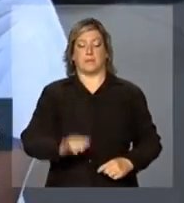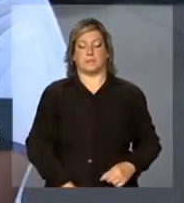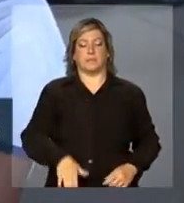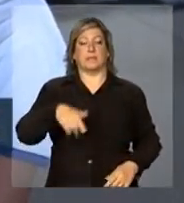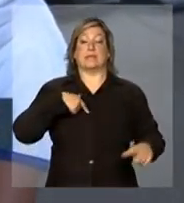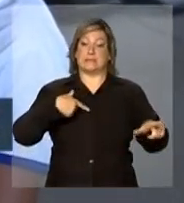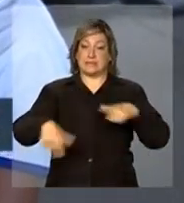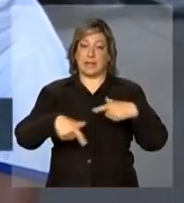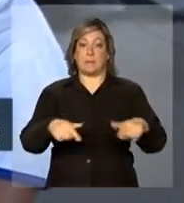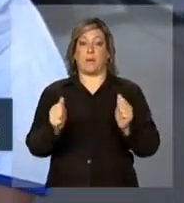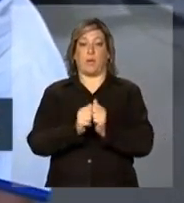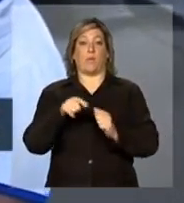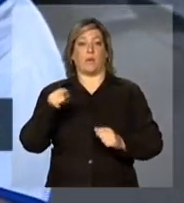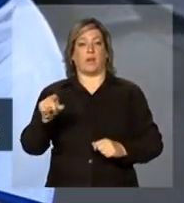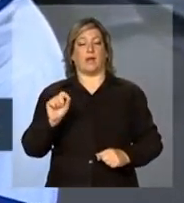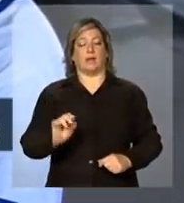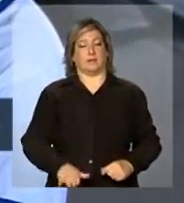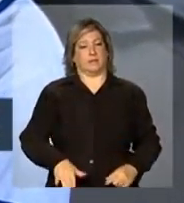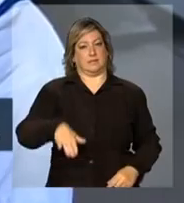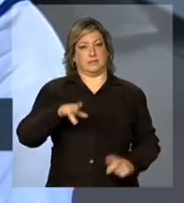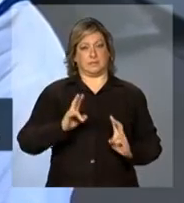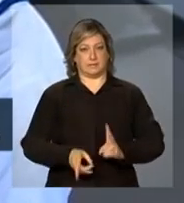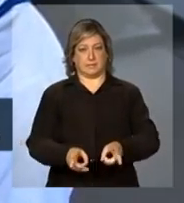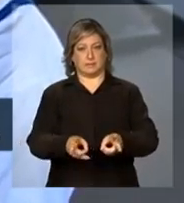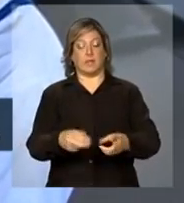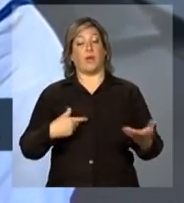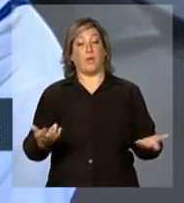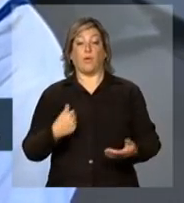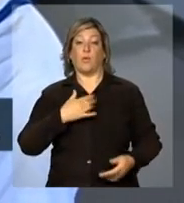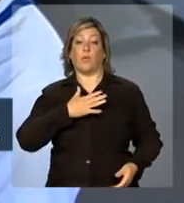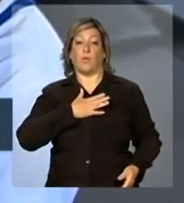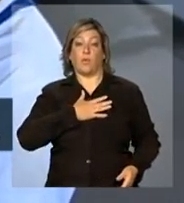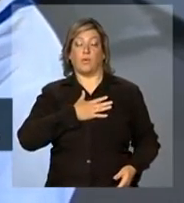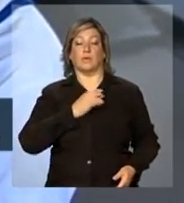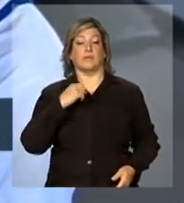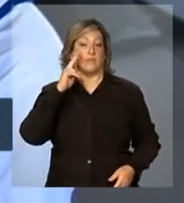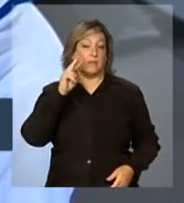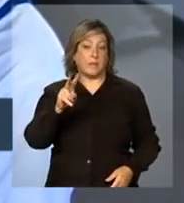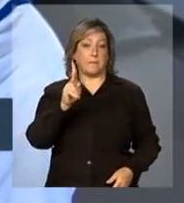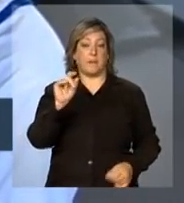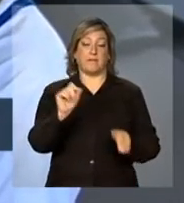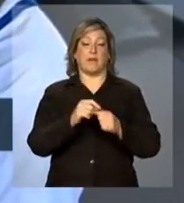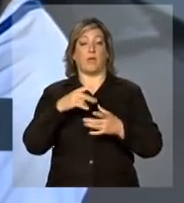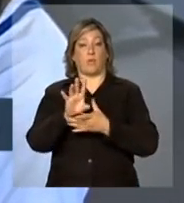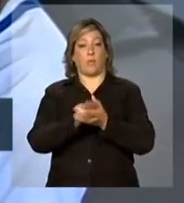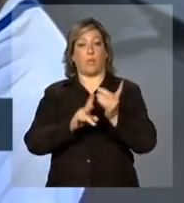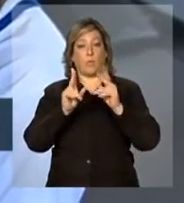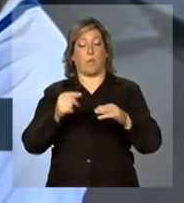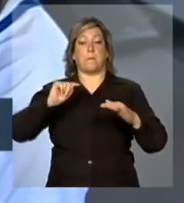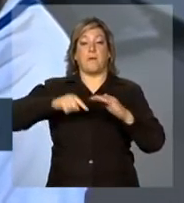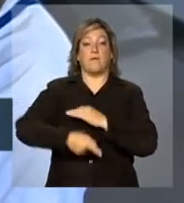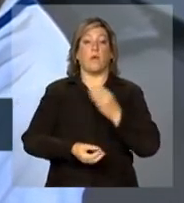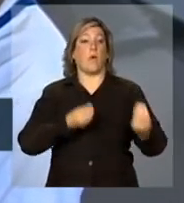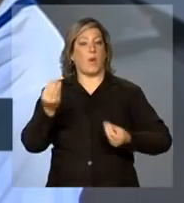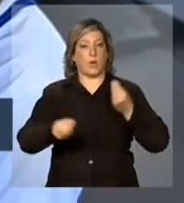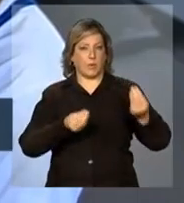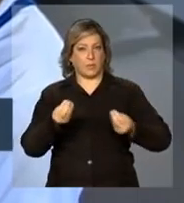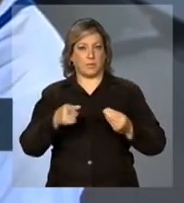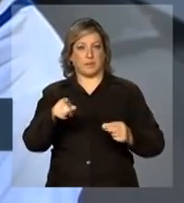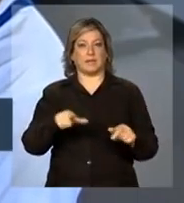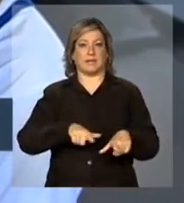trabalho nisso com ele desde pequena. E eu gostei do que ele faz e quero acompanhar, aprofundar mais no